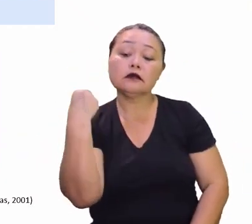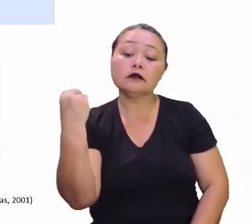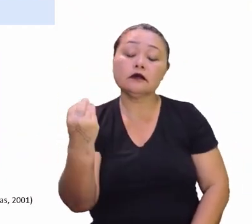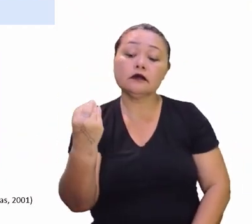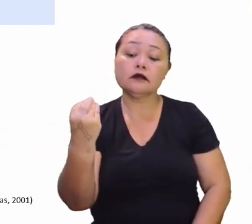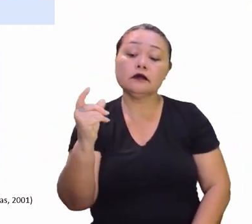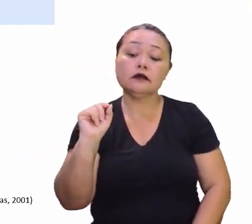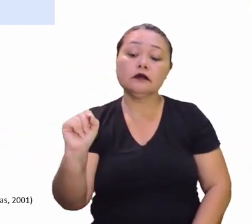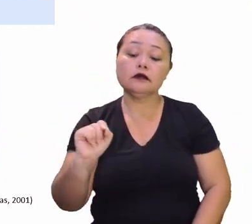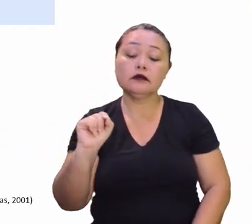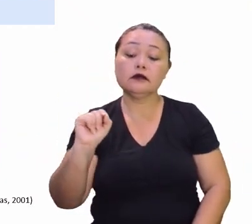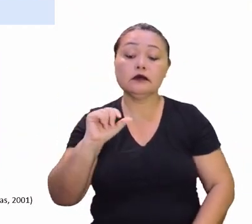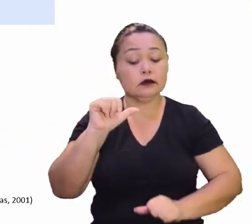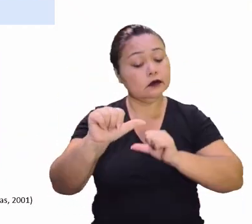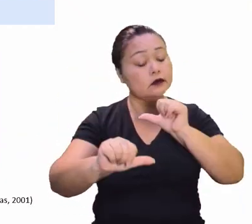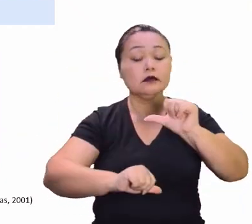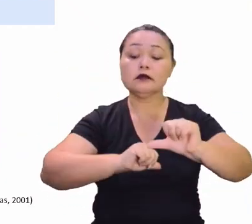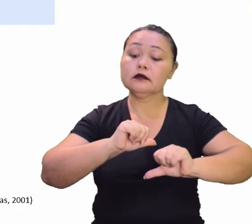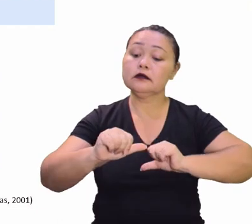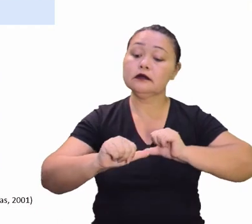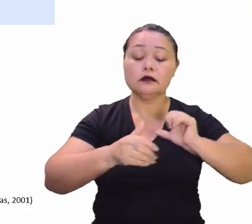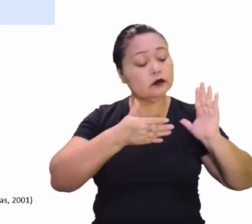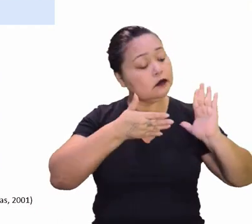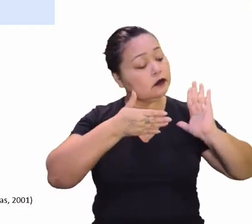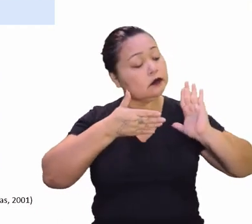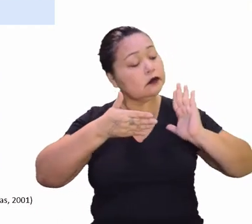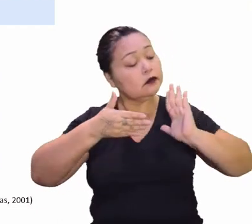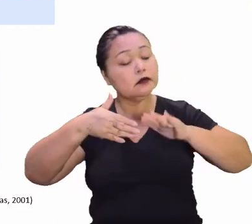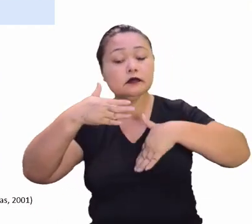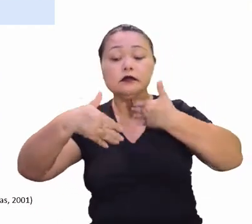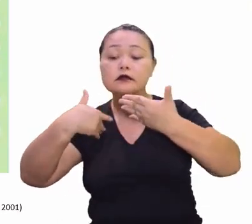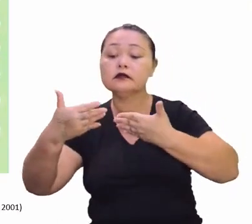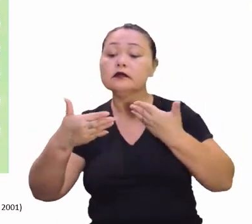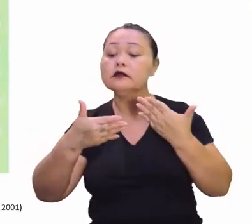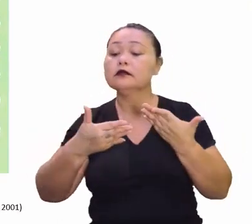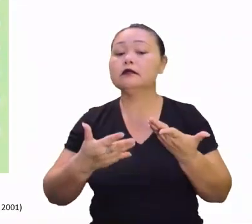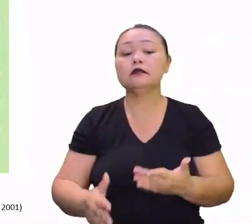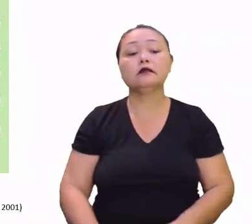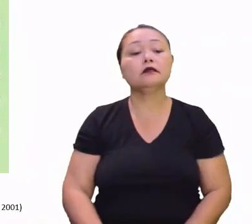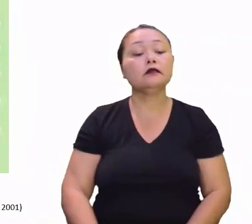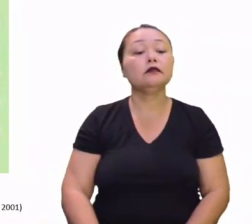o que, professor Jorge? As transformações durante esse processo do ciclo.